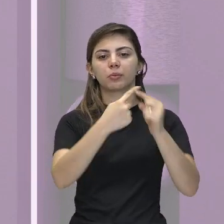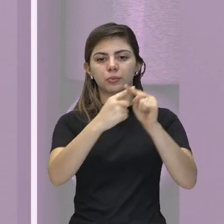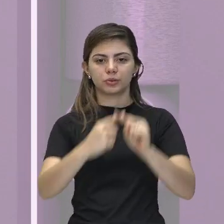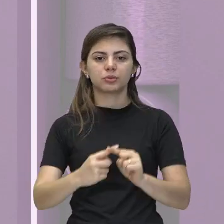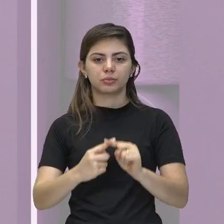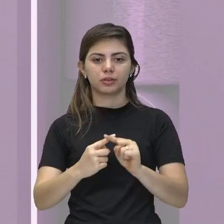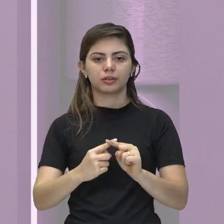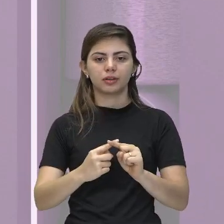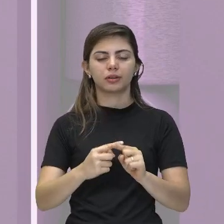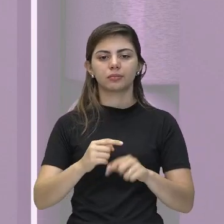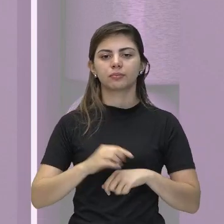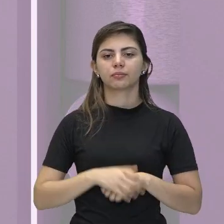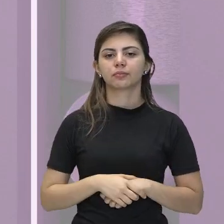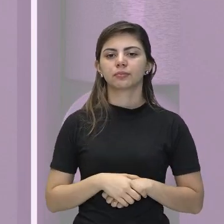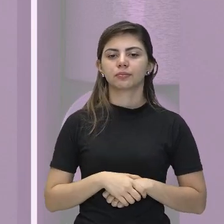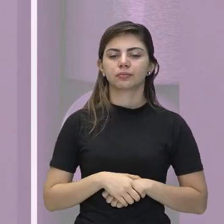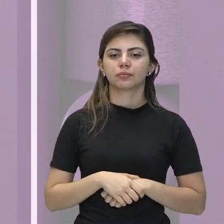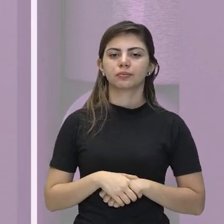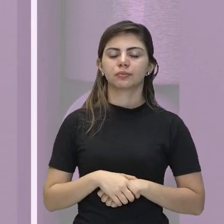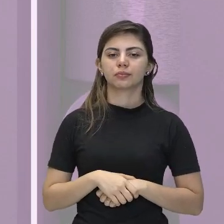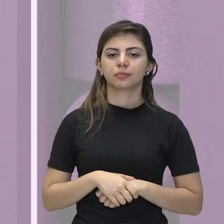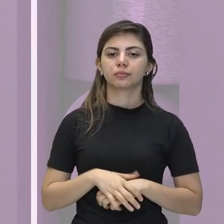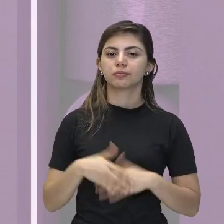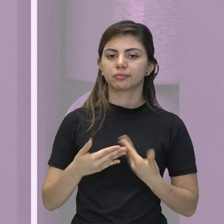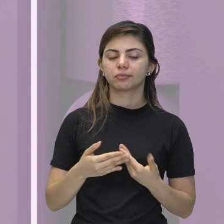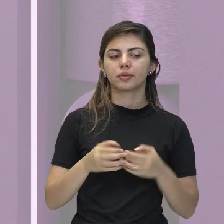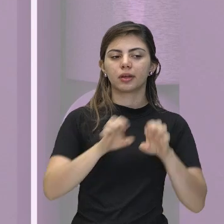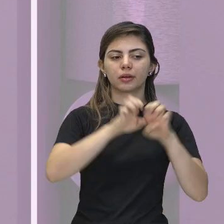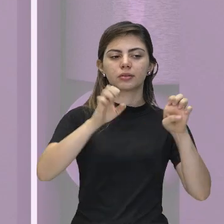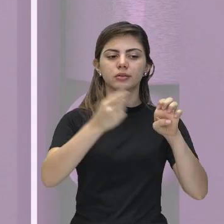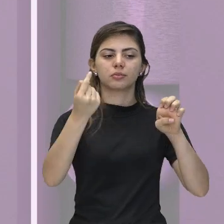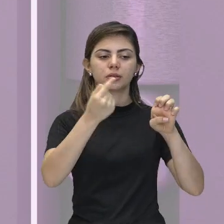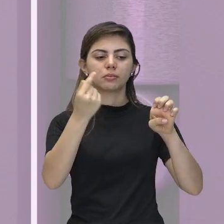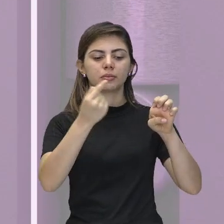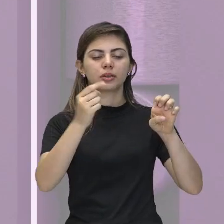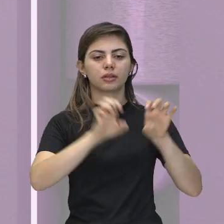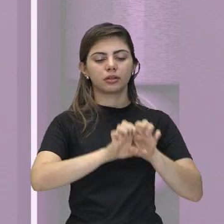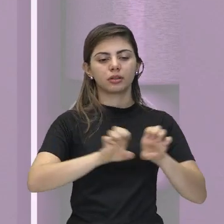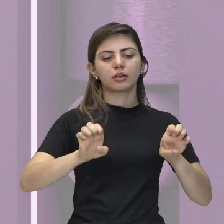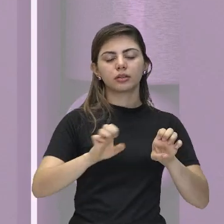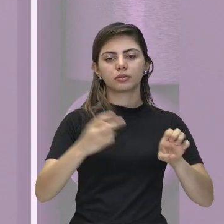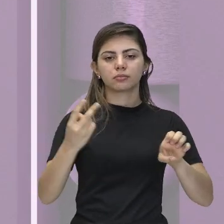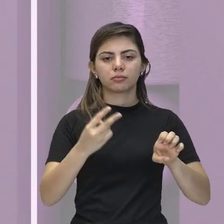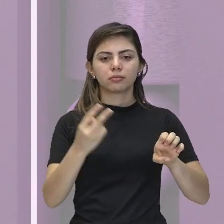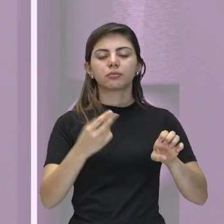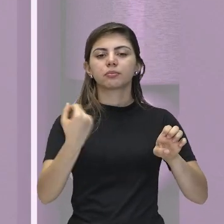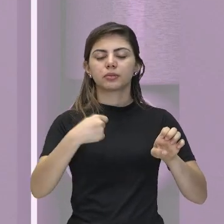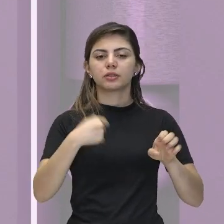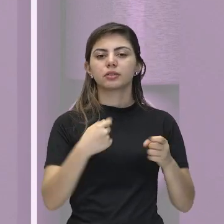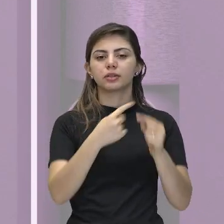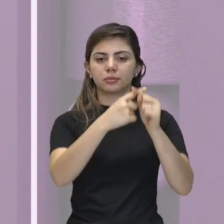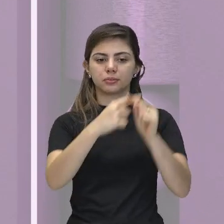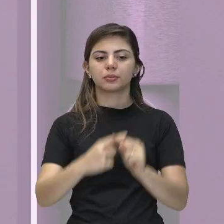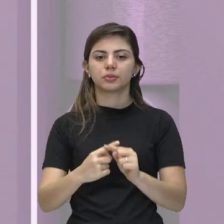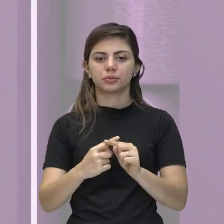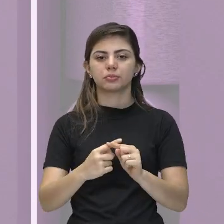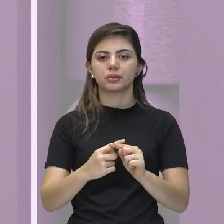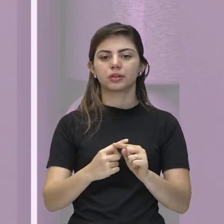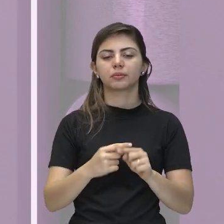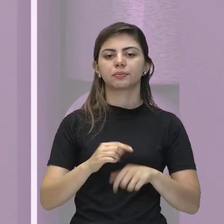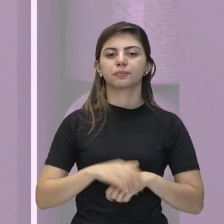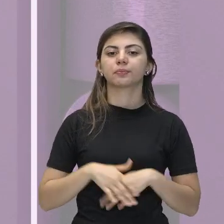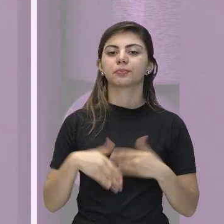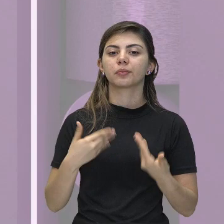que eu escolhi da segunda, e eu vou multiplicar a segunda equação pelo termo que eu escolhi da primeira. E isso vai fazer com